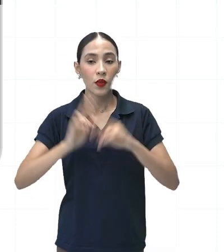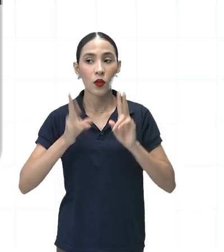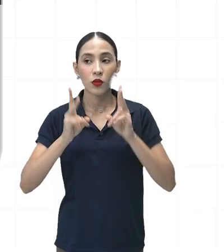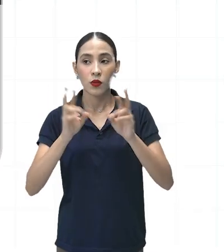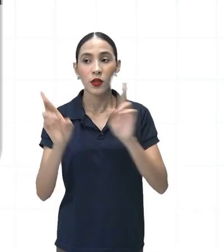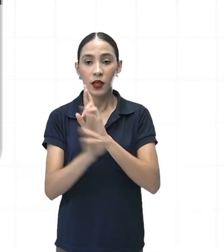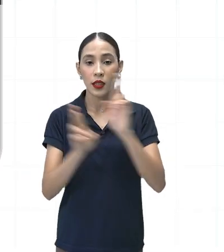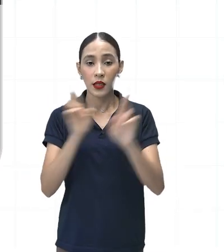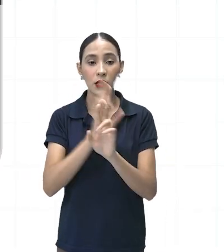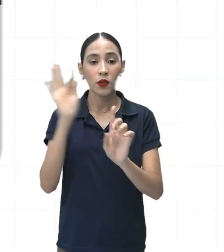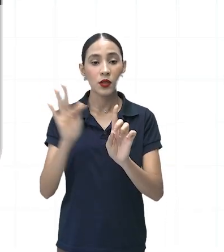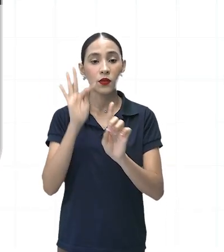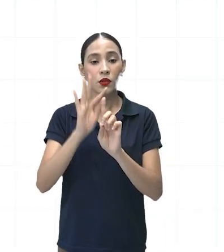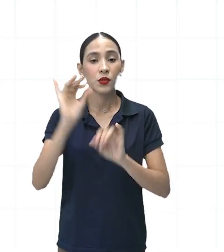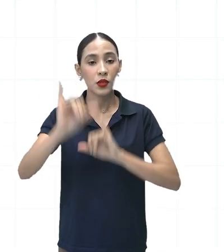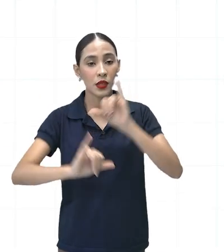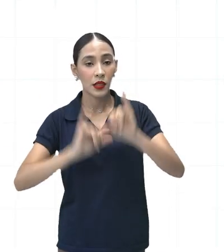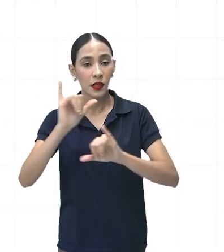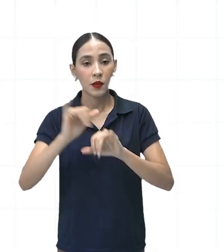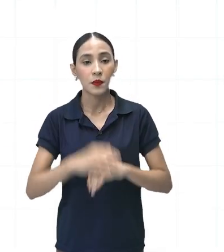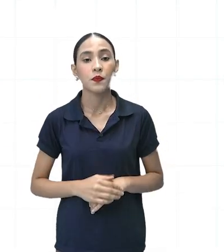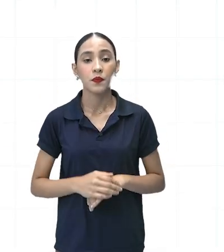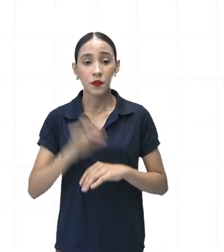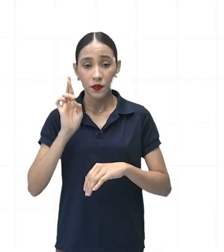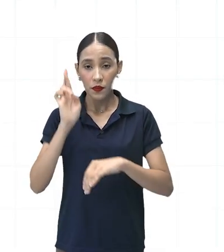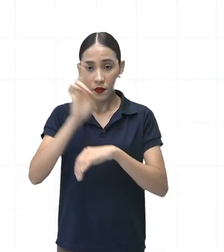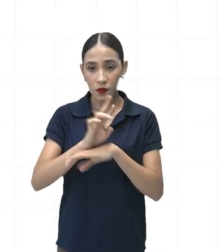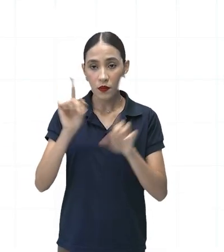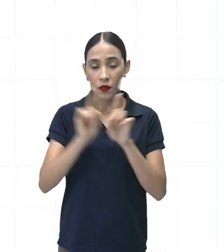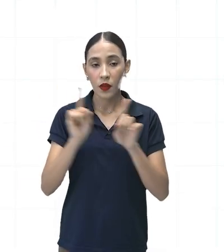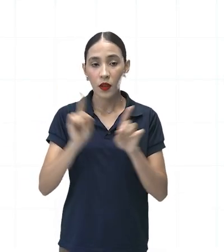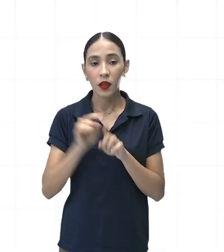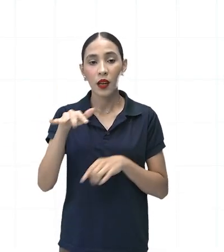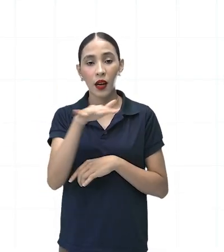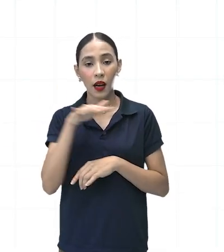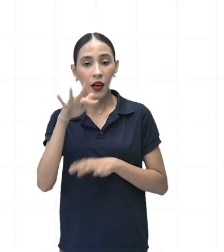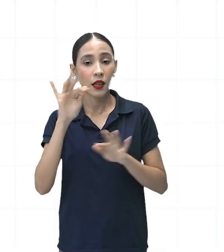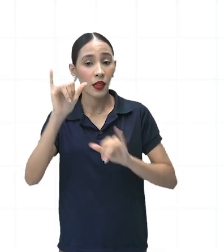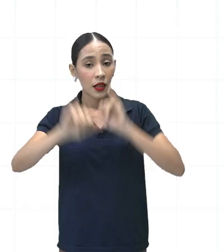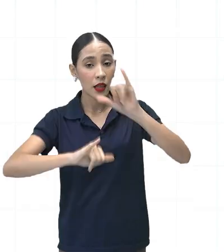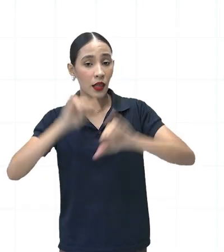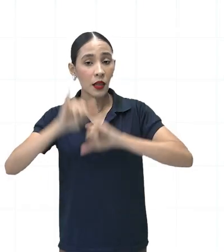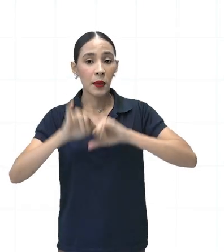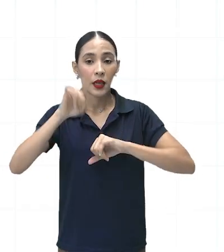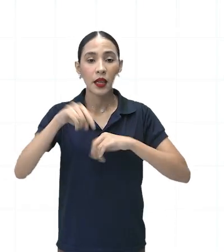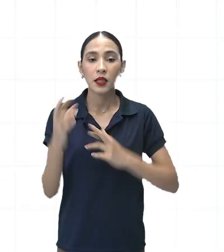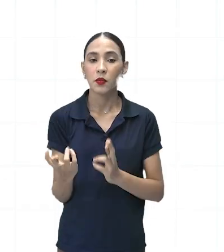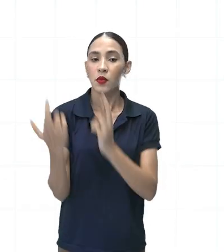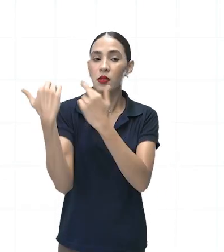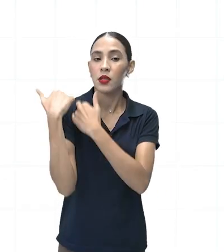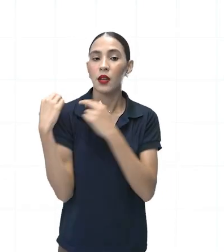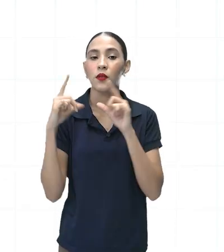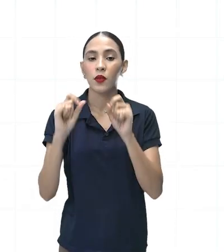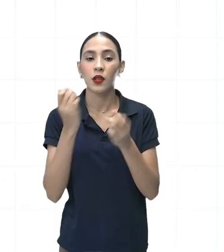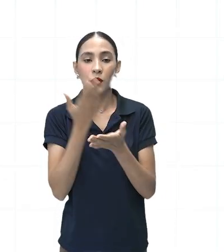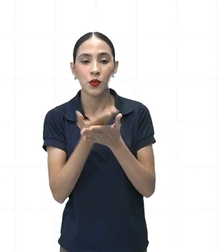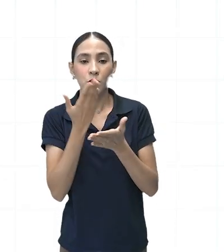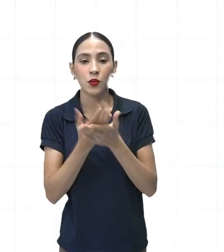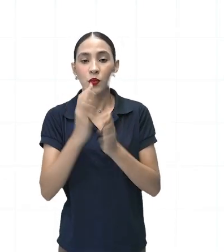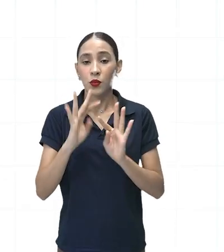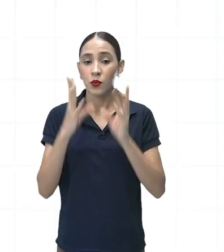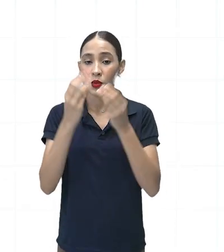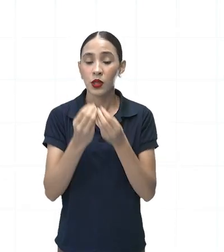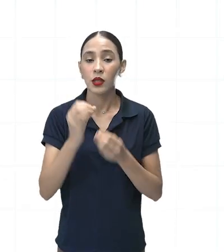com relação a funções químicas, ela representa um dos ramos da química responsável pelo estudo